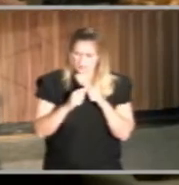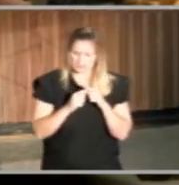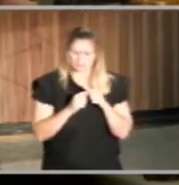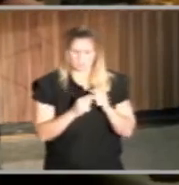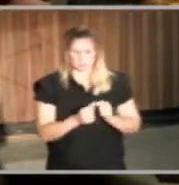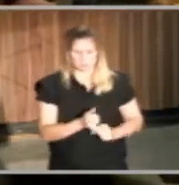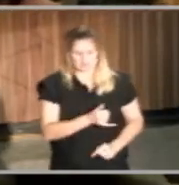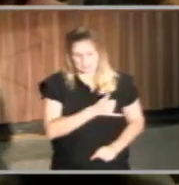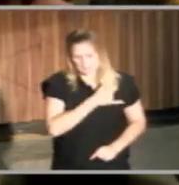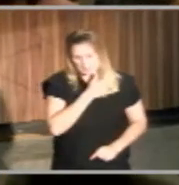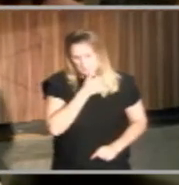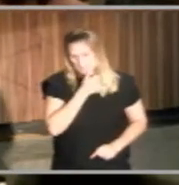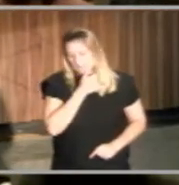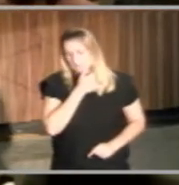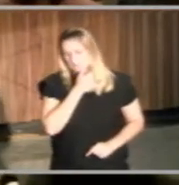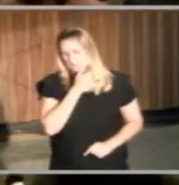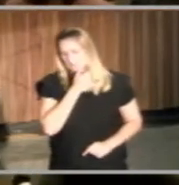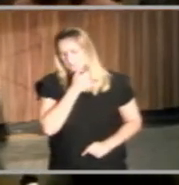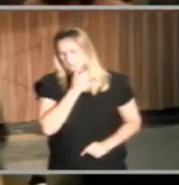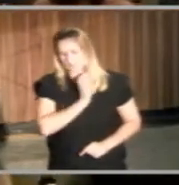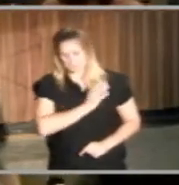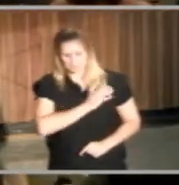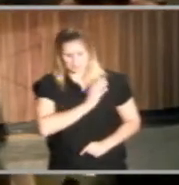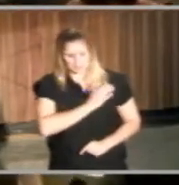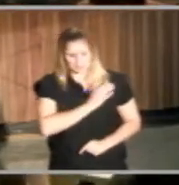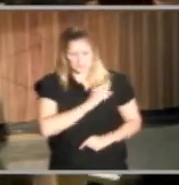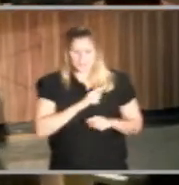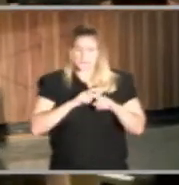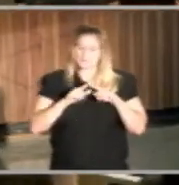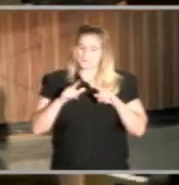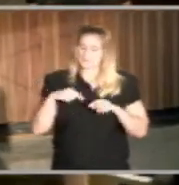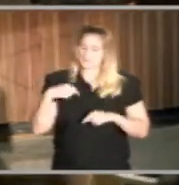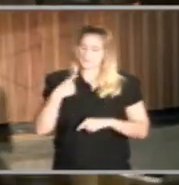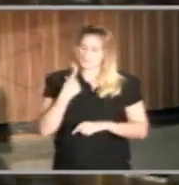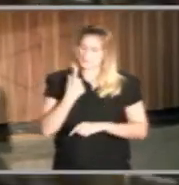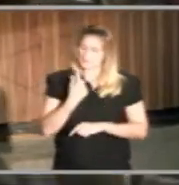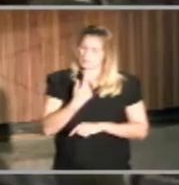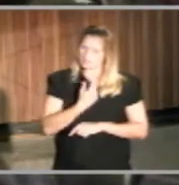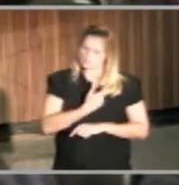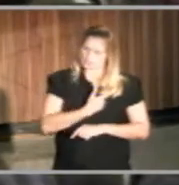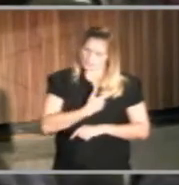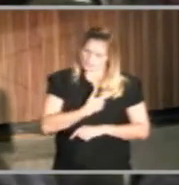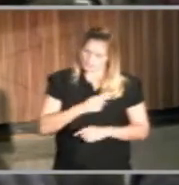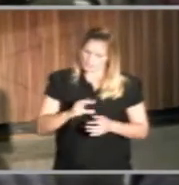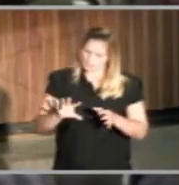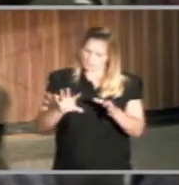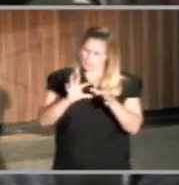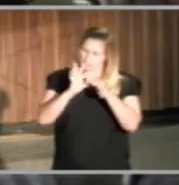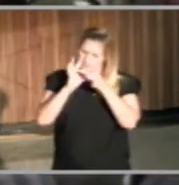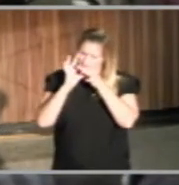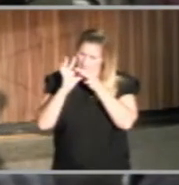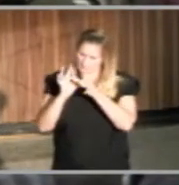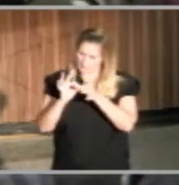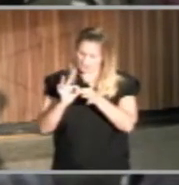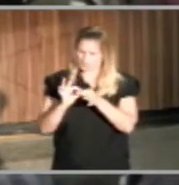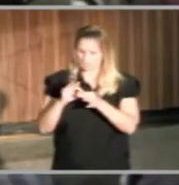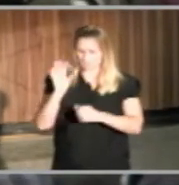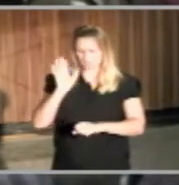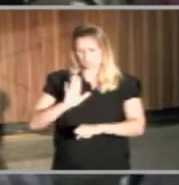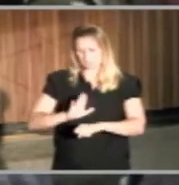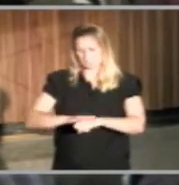Pai, que os nossos laços possam ser cada dia mais fortes, mais cheios do Teu